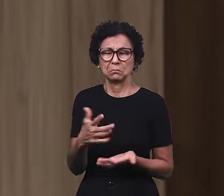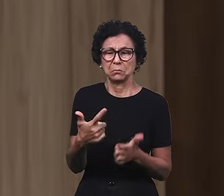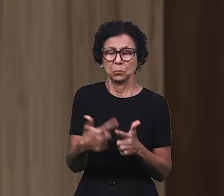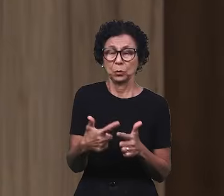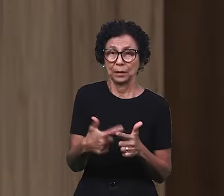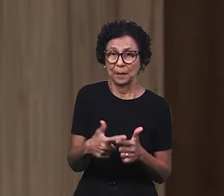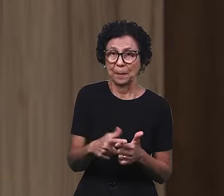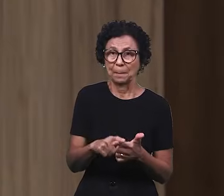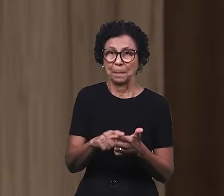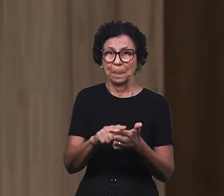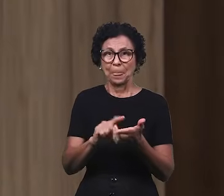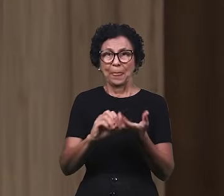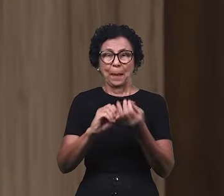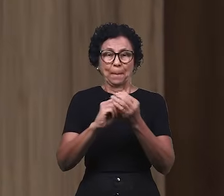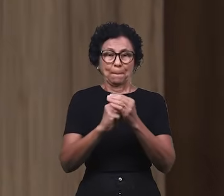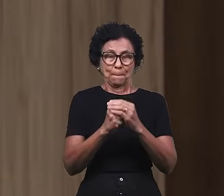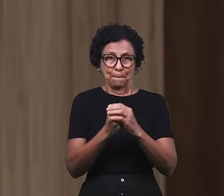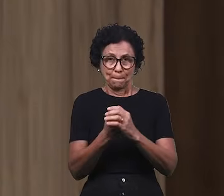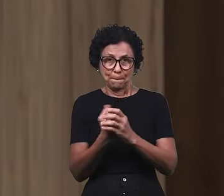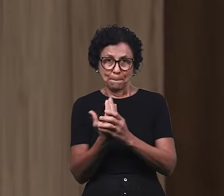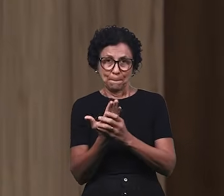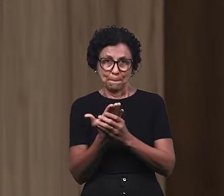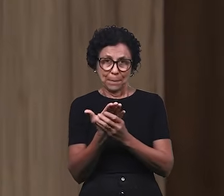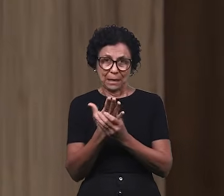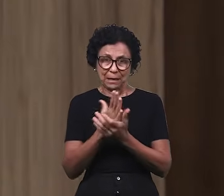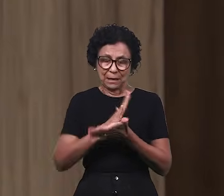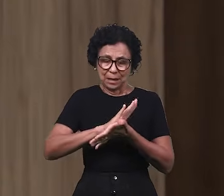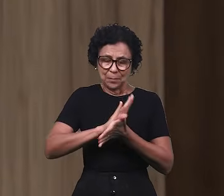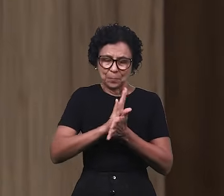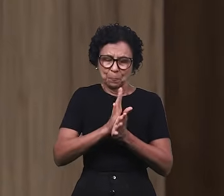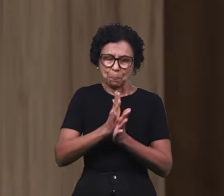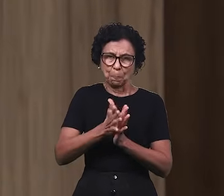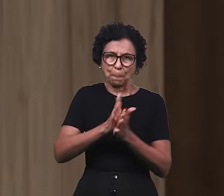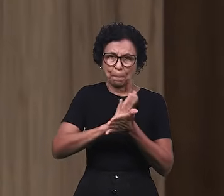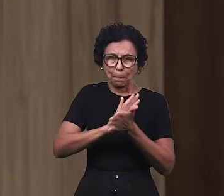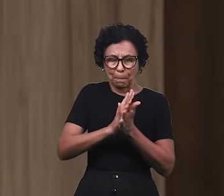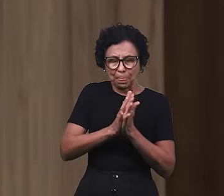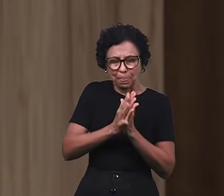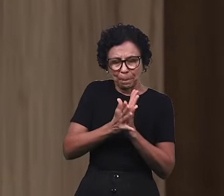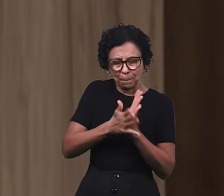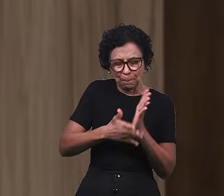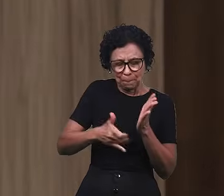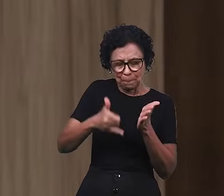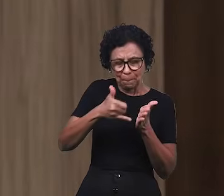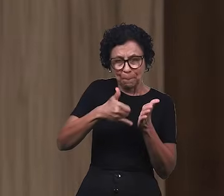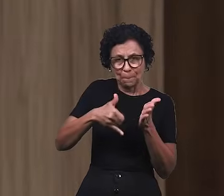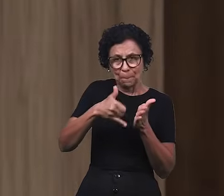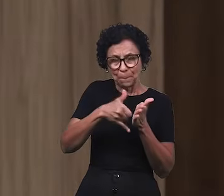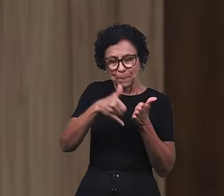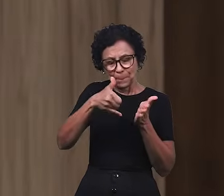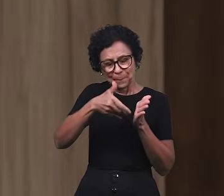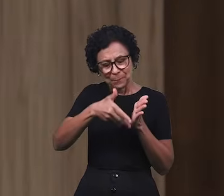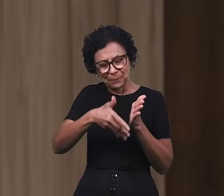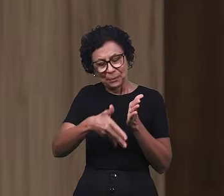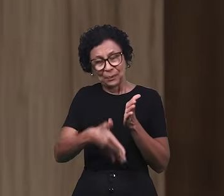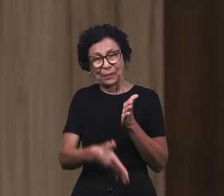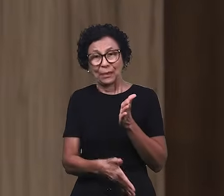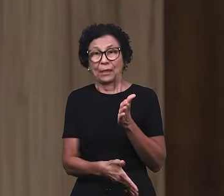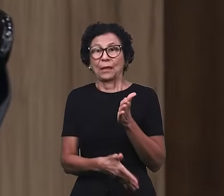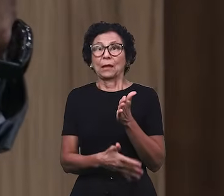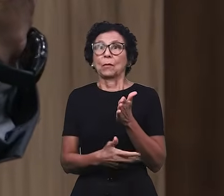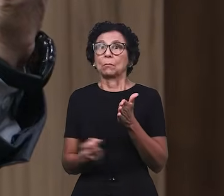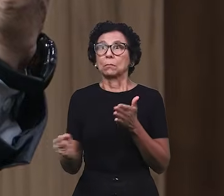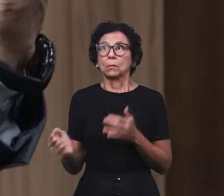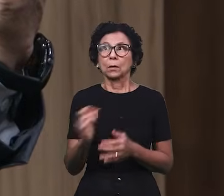os óleos aromáticos, eles eram muito valorizados nos dias antigos. E por quê? Porque eles